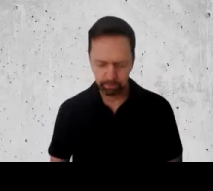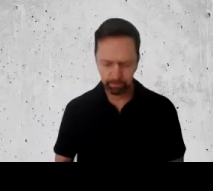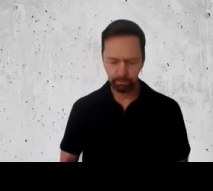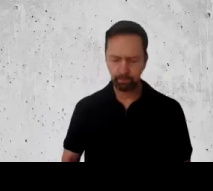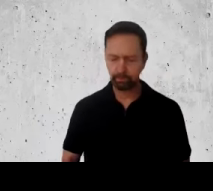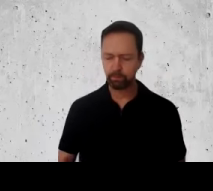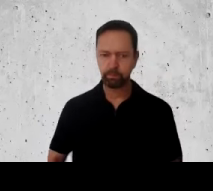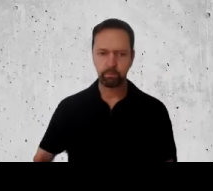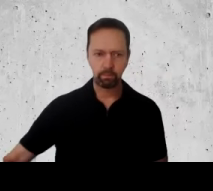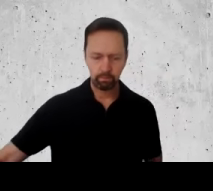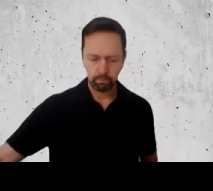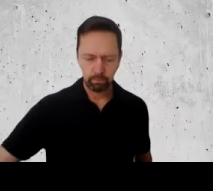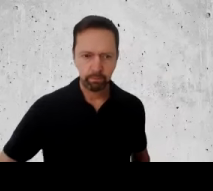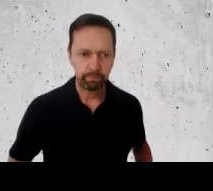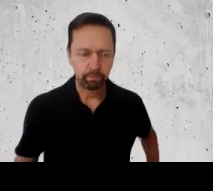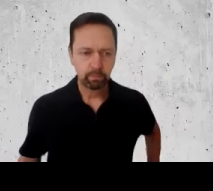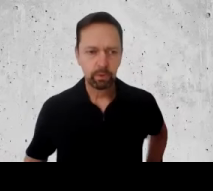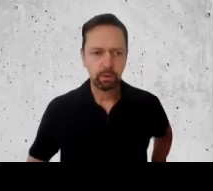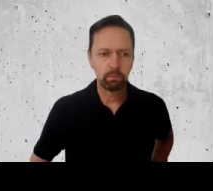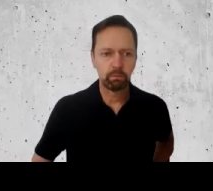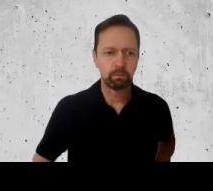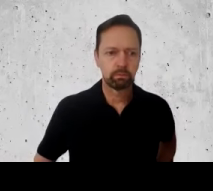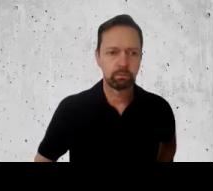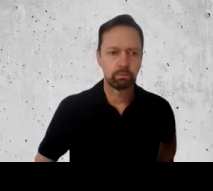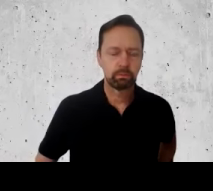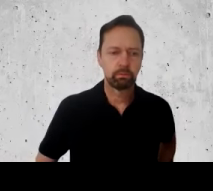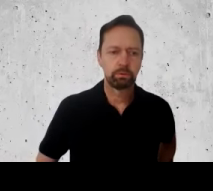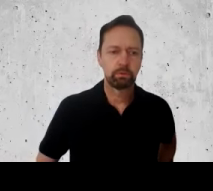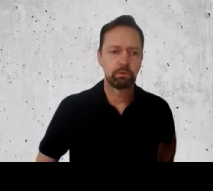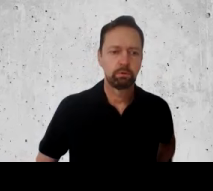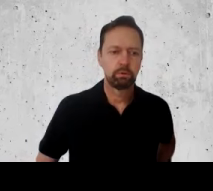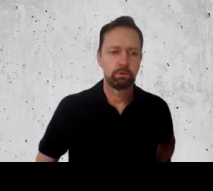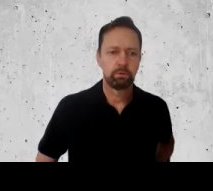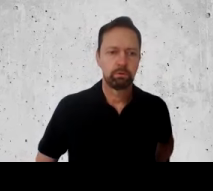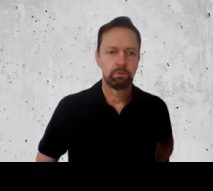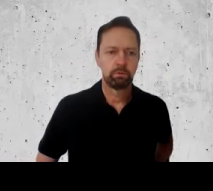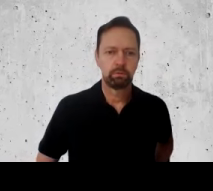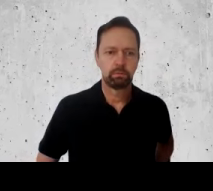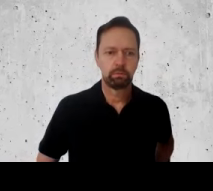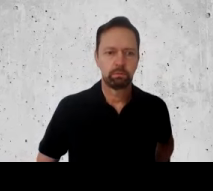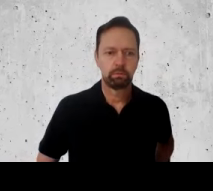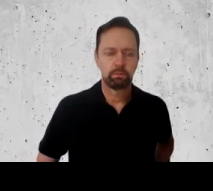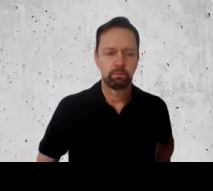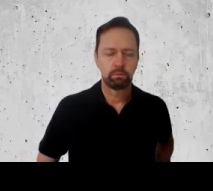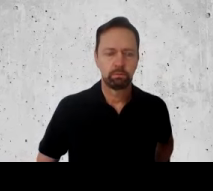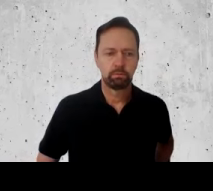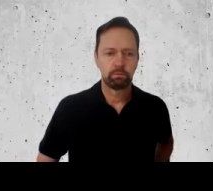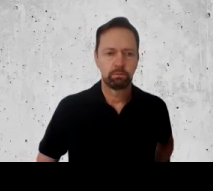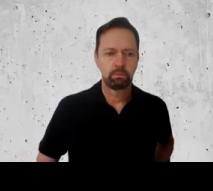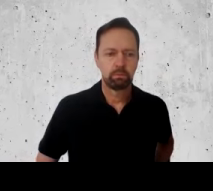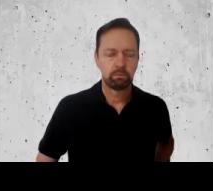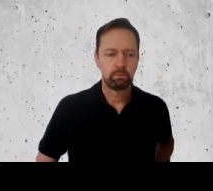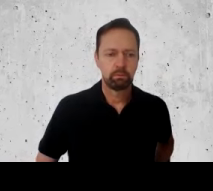vai. Eu sou o Caio, sou economista, fiz a graduação na USP da